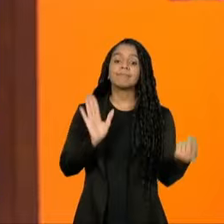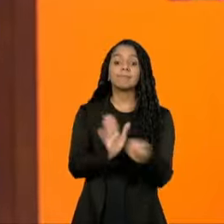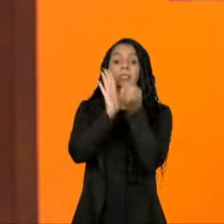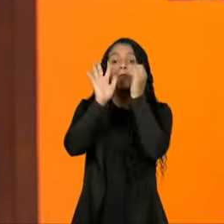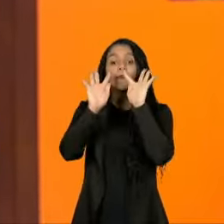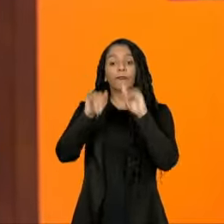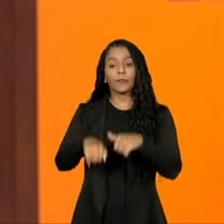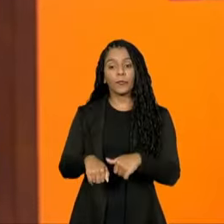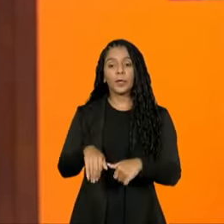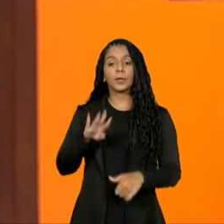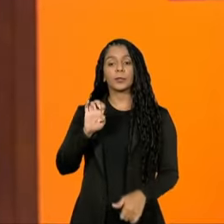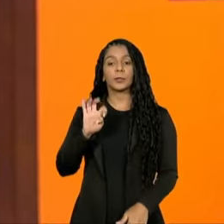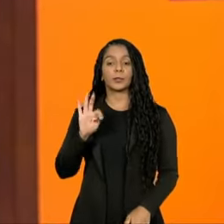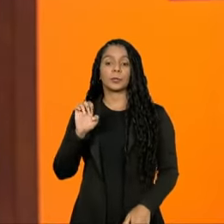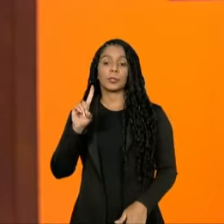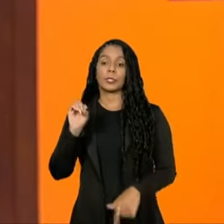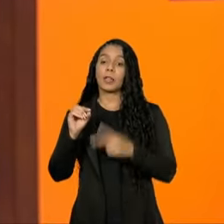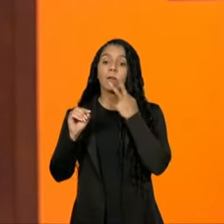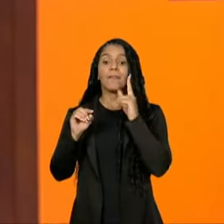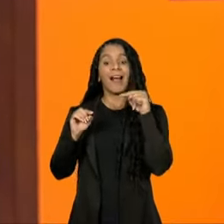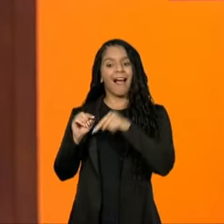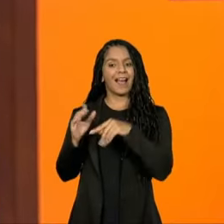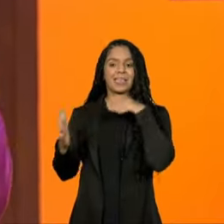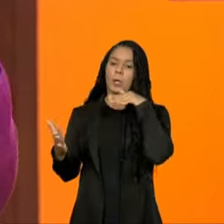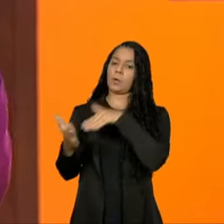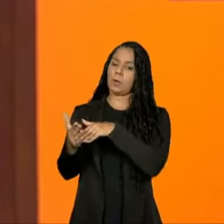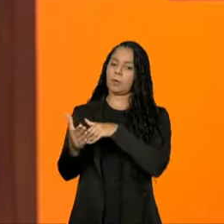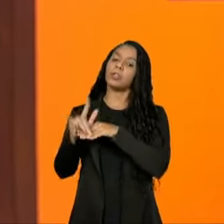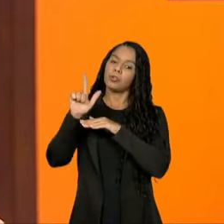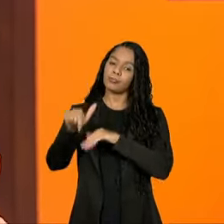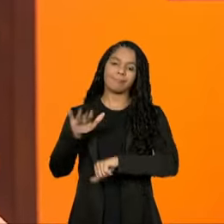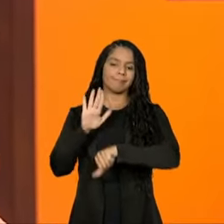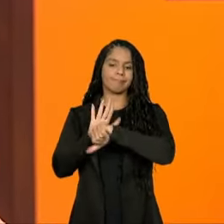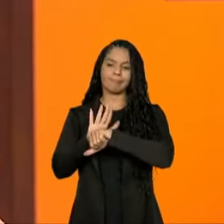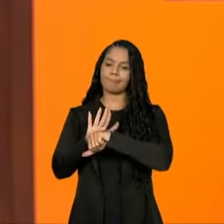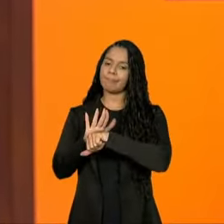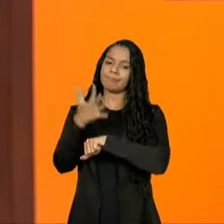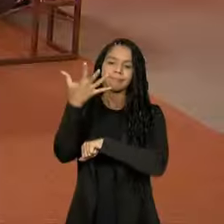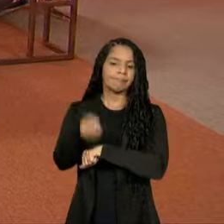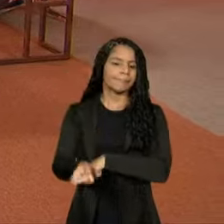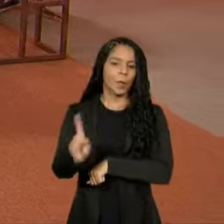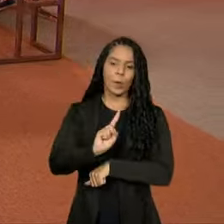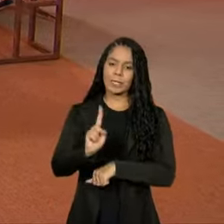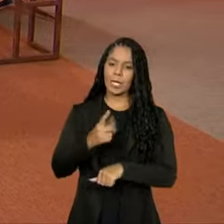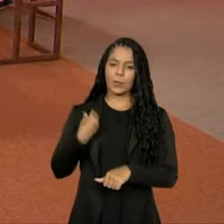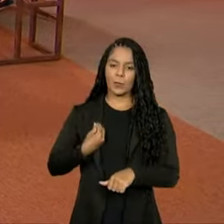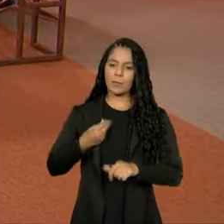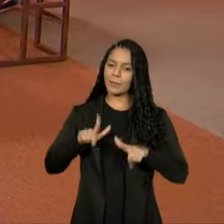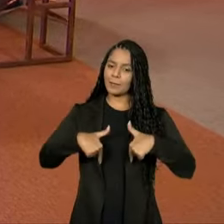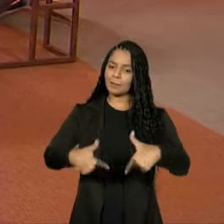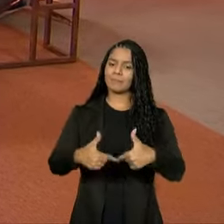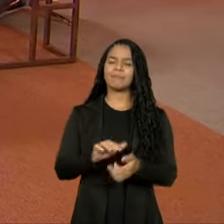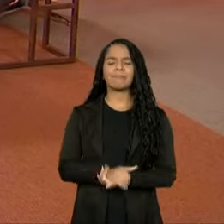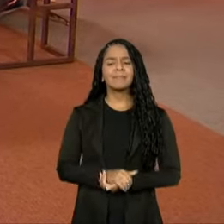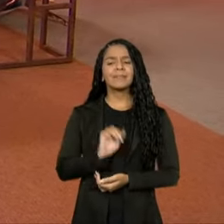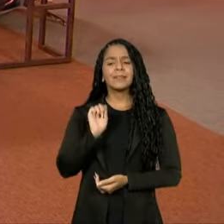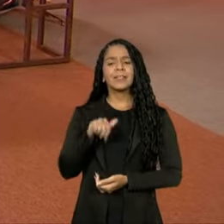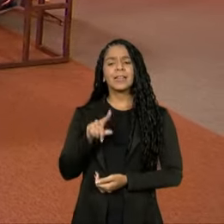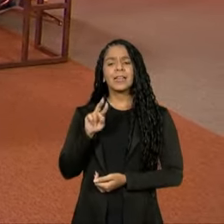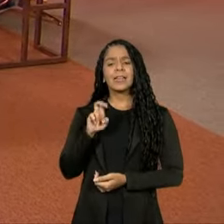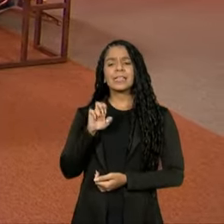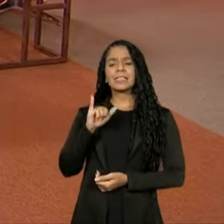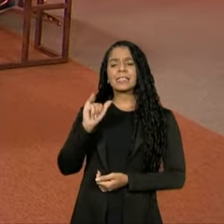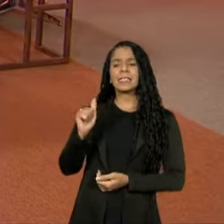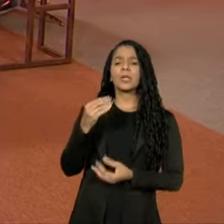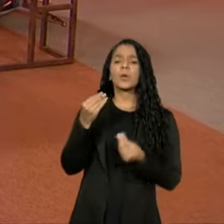dizer, olha, aqui é o limite, não é possível conviver com esse tipo de... como é que tu vê esse